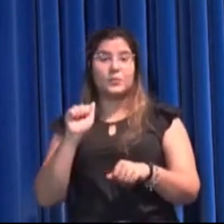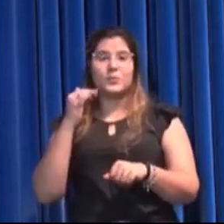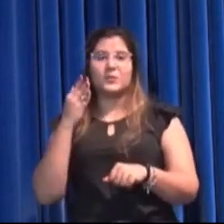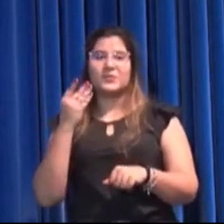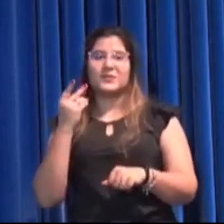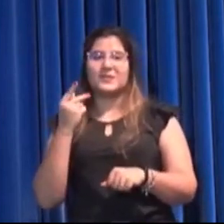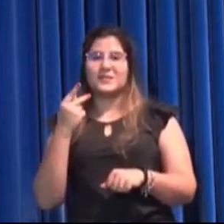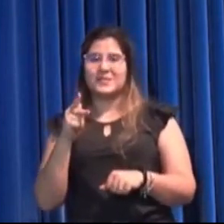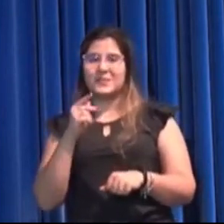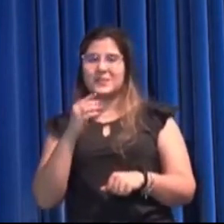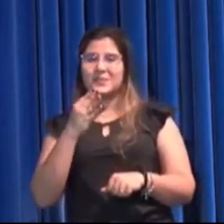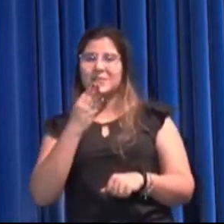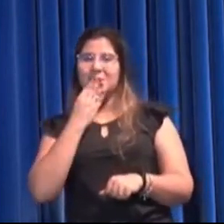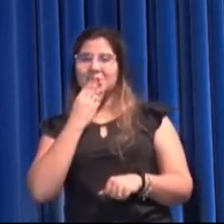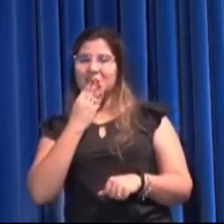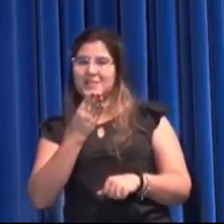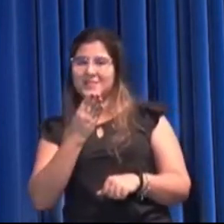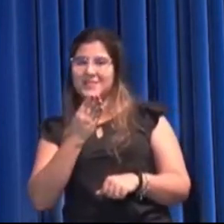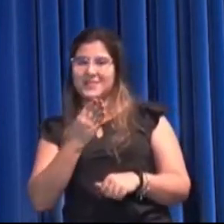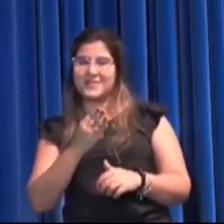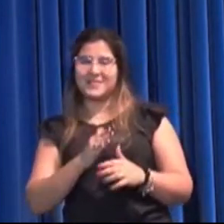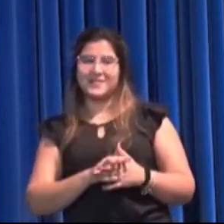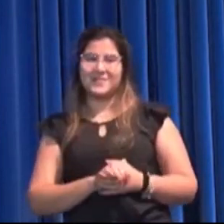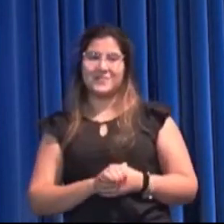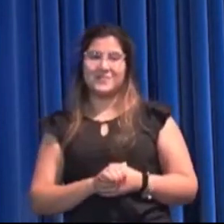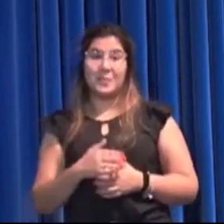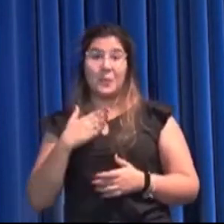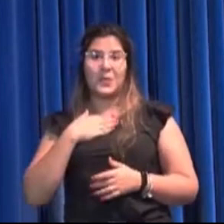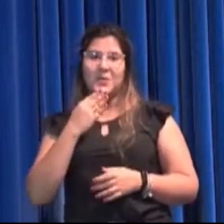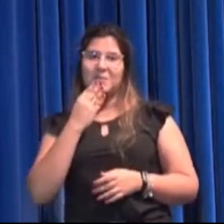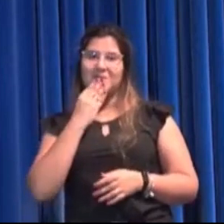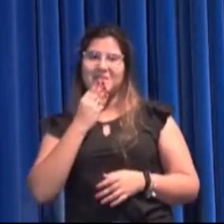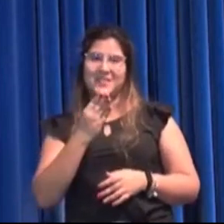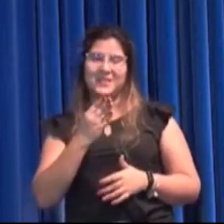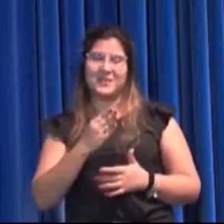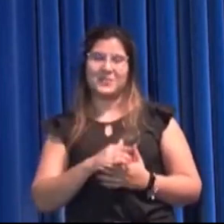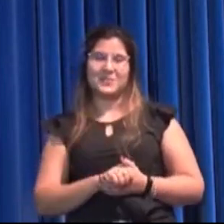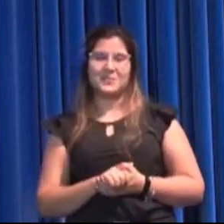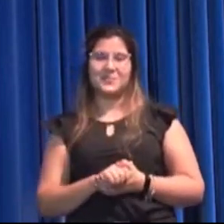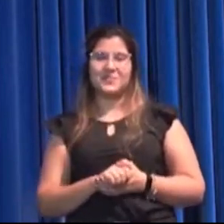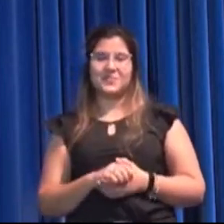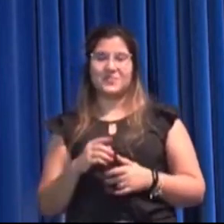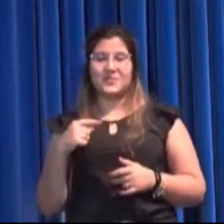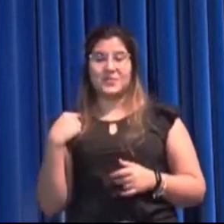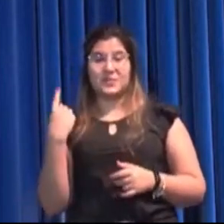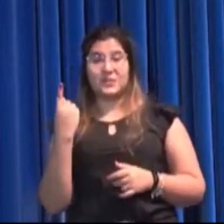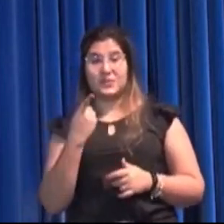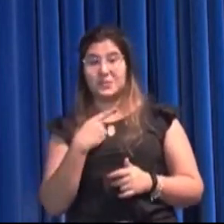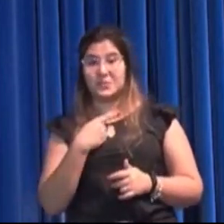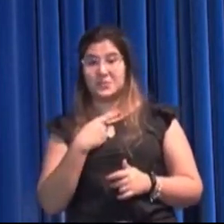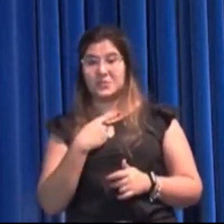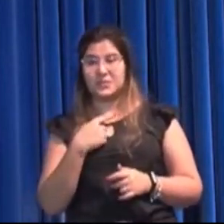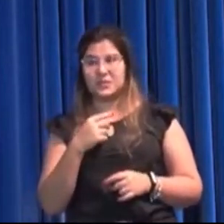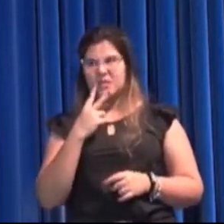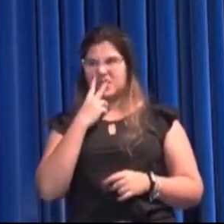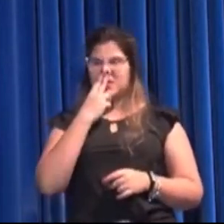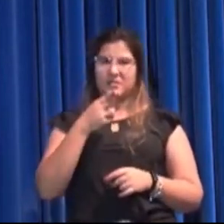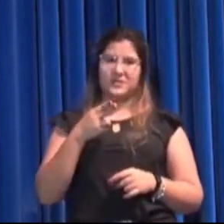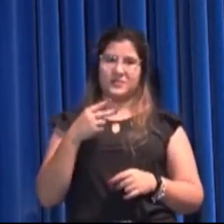pedido? Qual seria o meu pedido? O que nós achamos que é a nossa